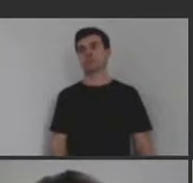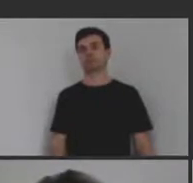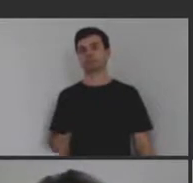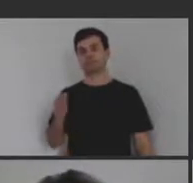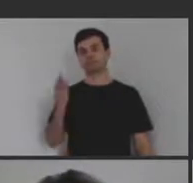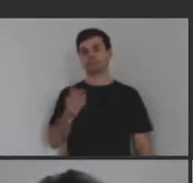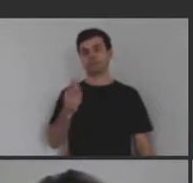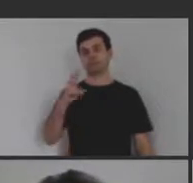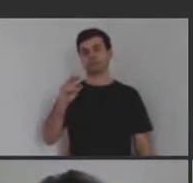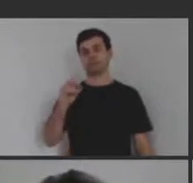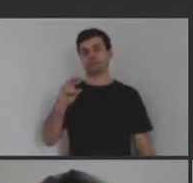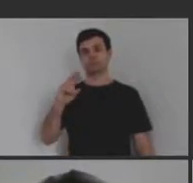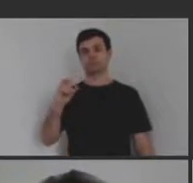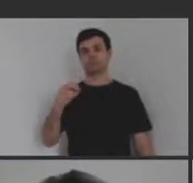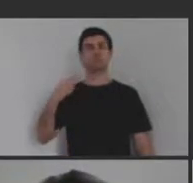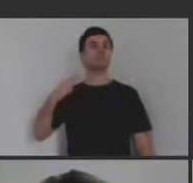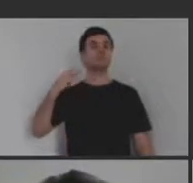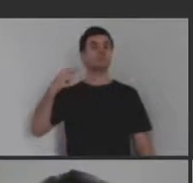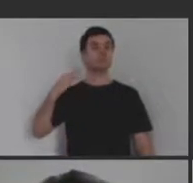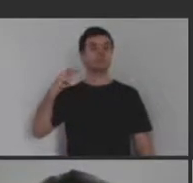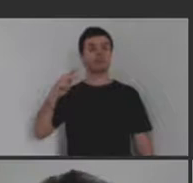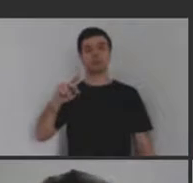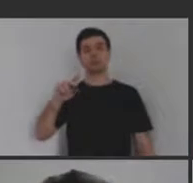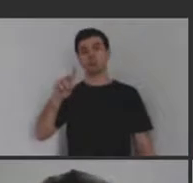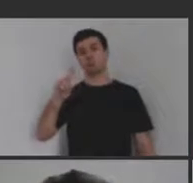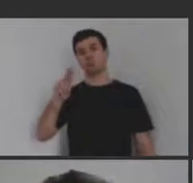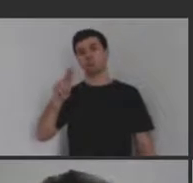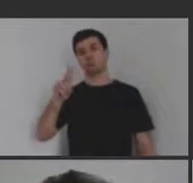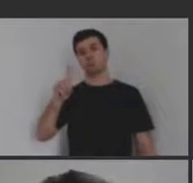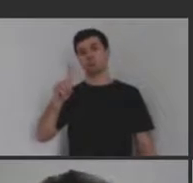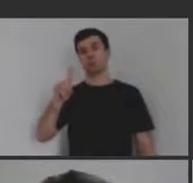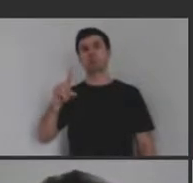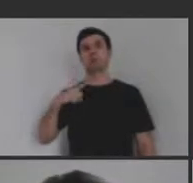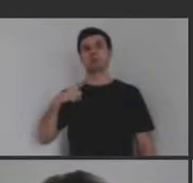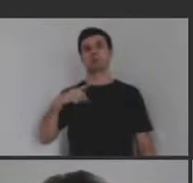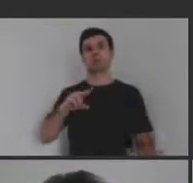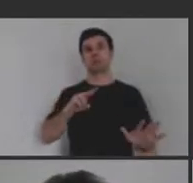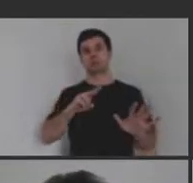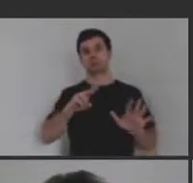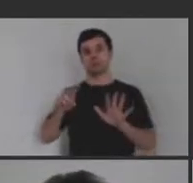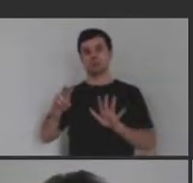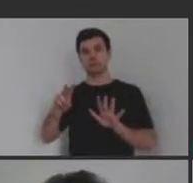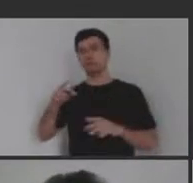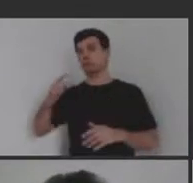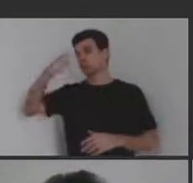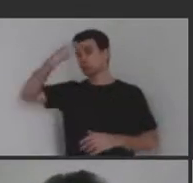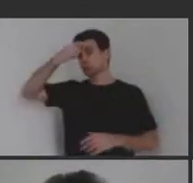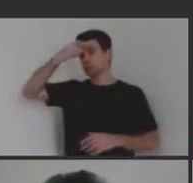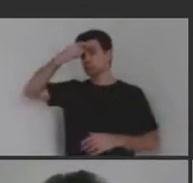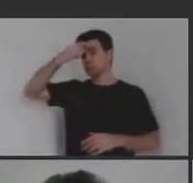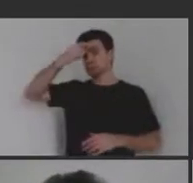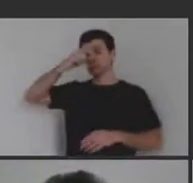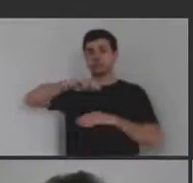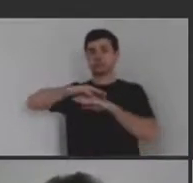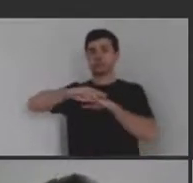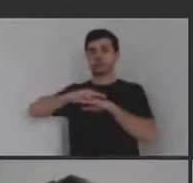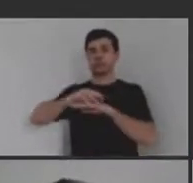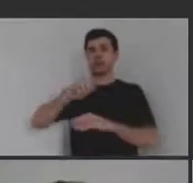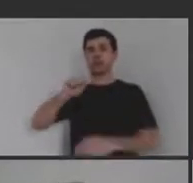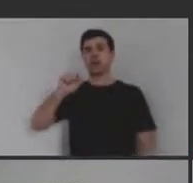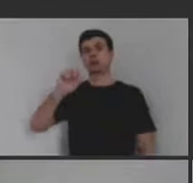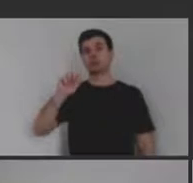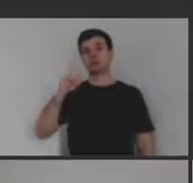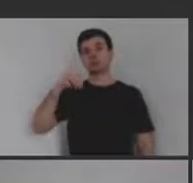158/2020, vereador Dudu Lima, dispõe sobre a semana de conscientização sobre a doença de Alzheimer e da